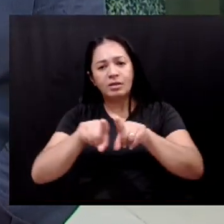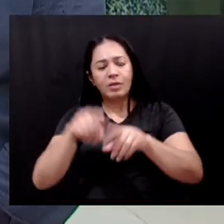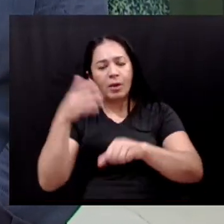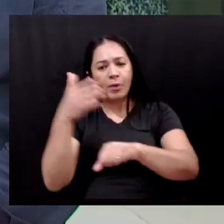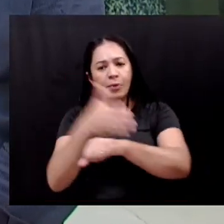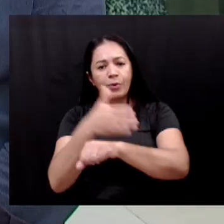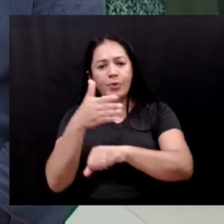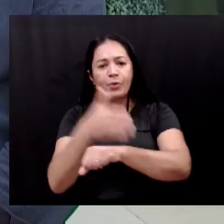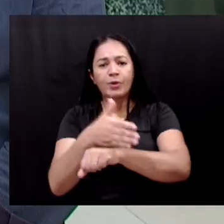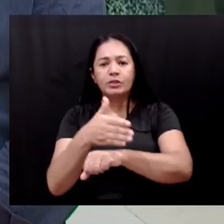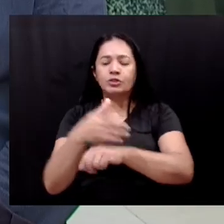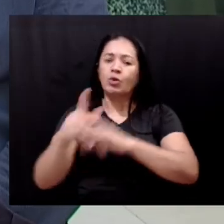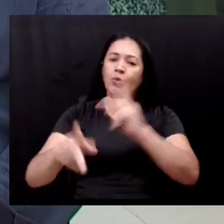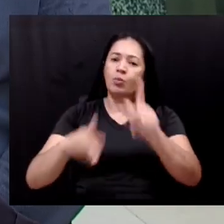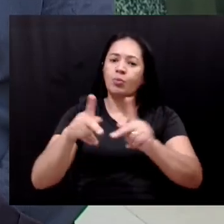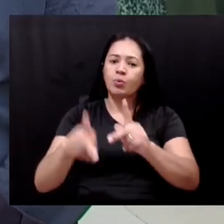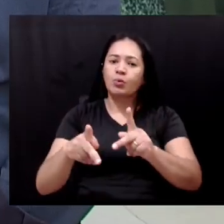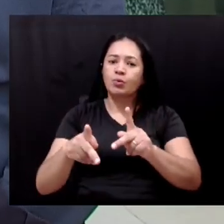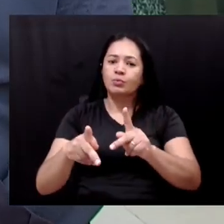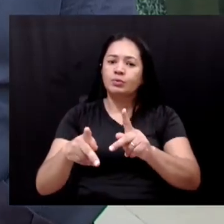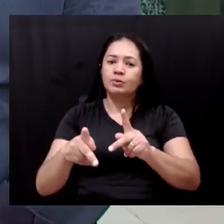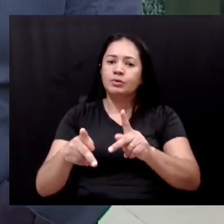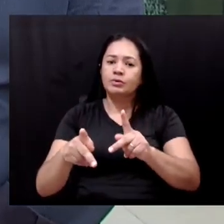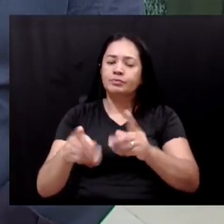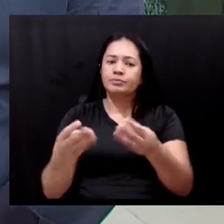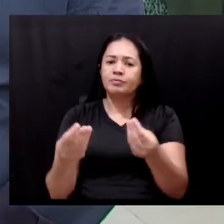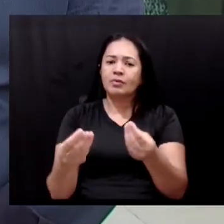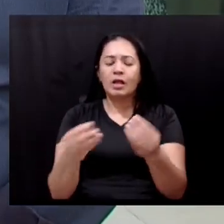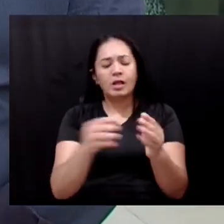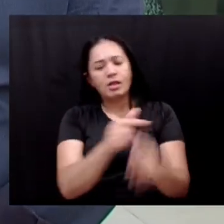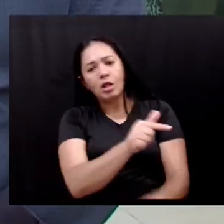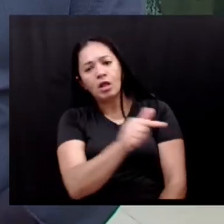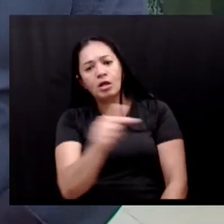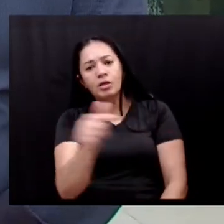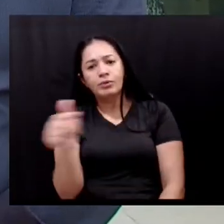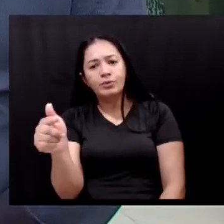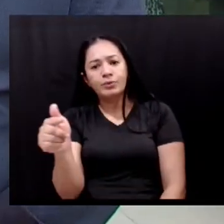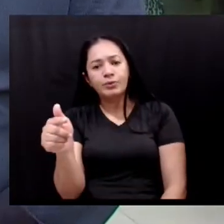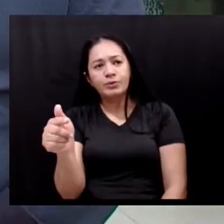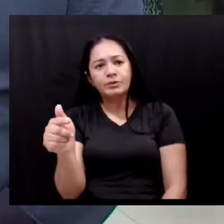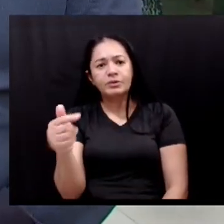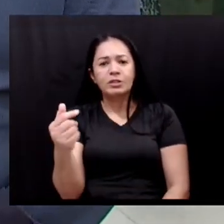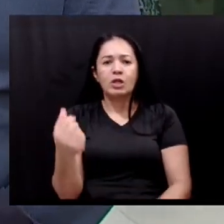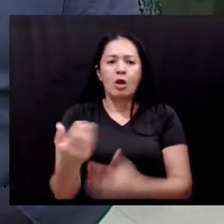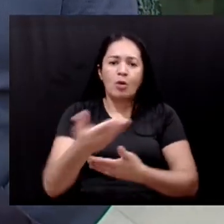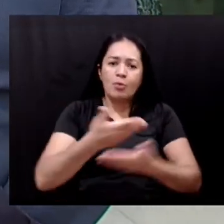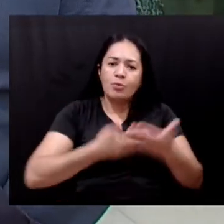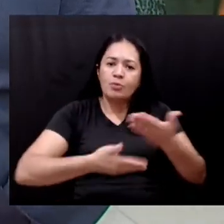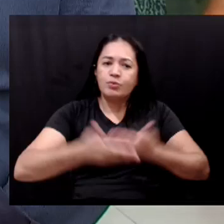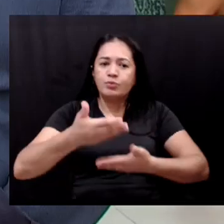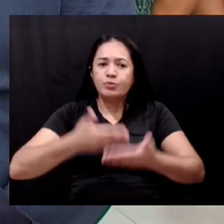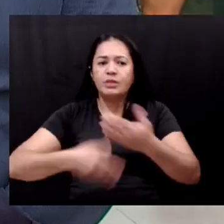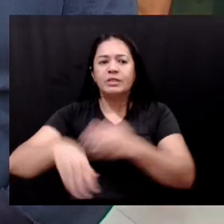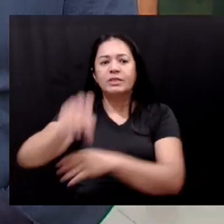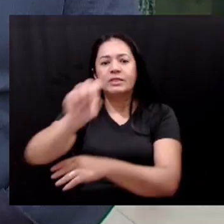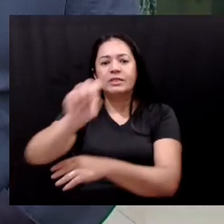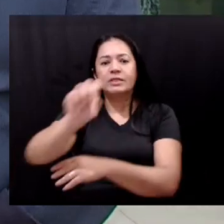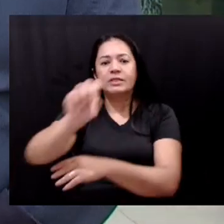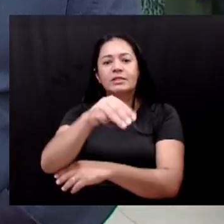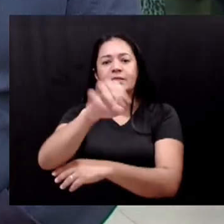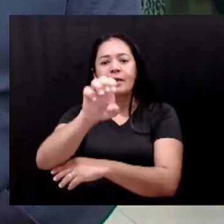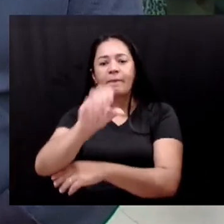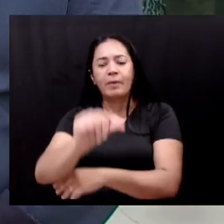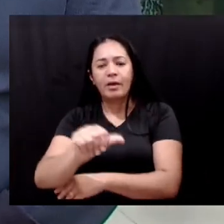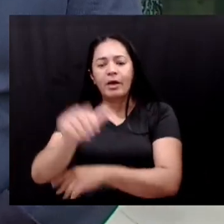popular, né, do pessoal durante essa semana, essas trocas na CEMEIA vão ajudar aí a